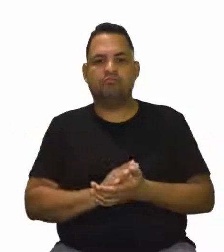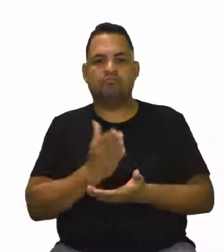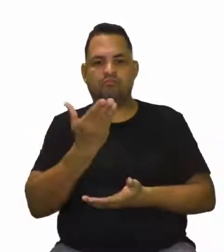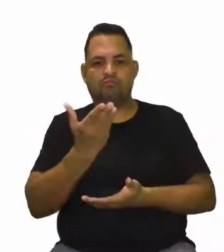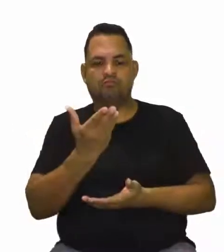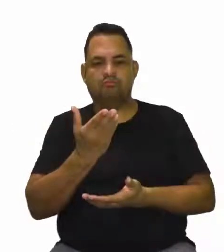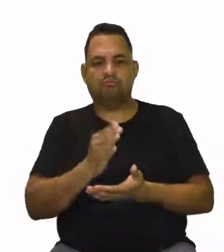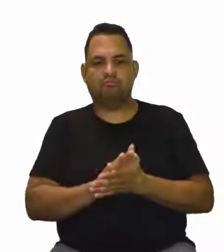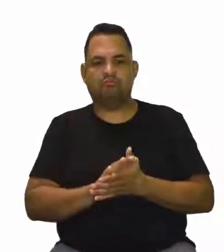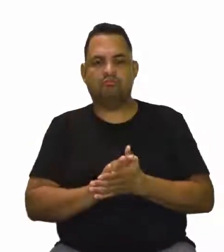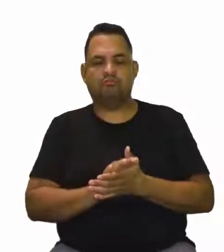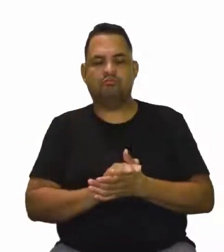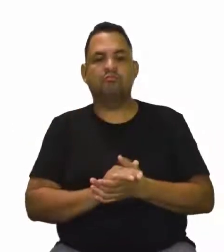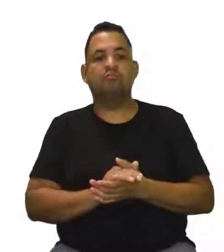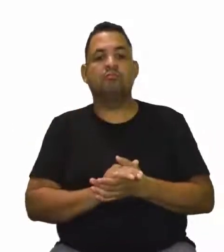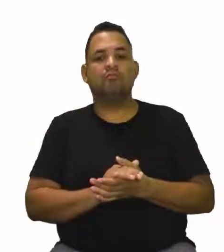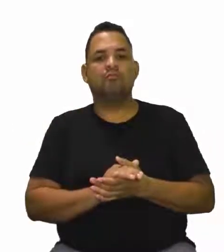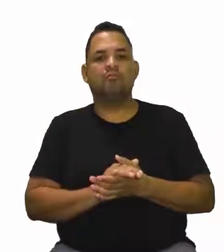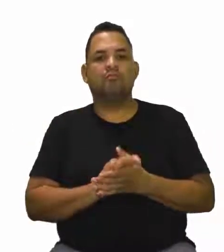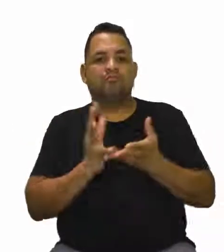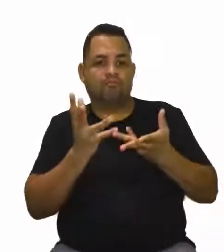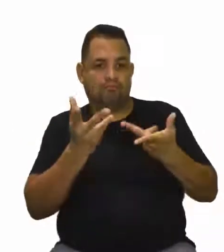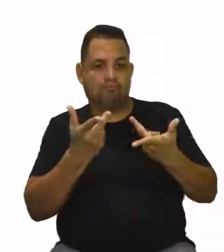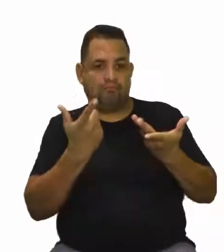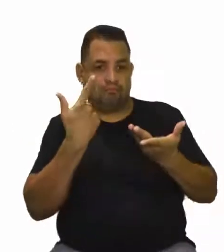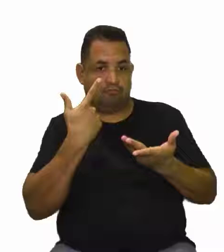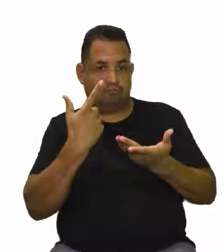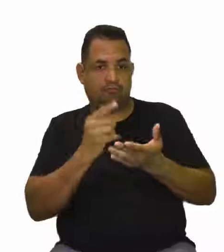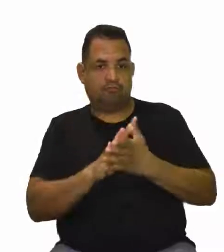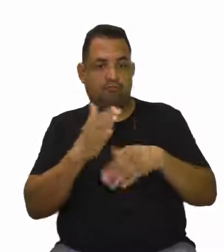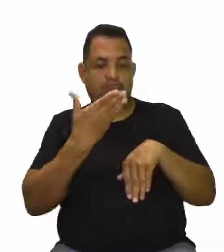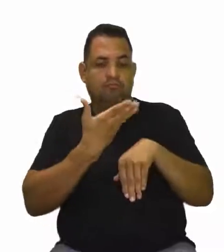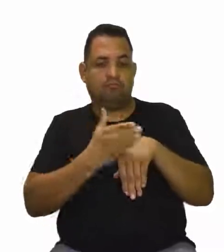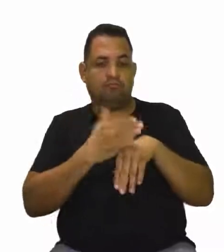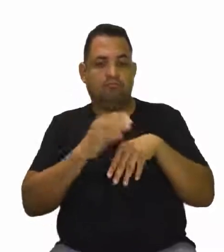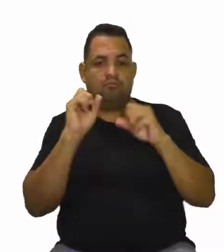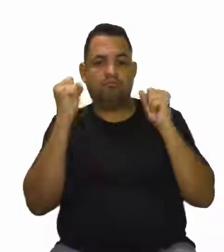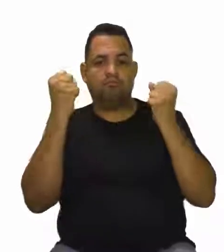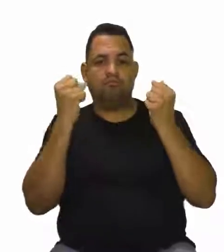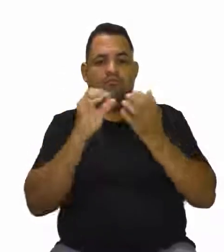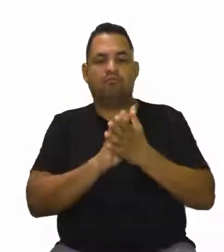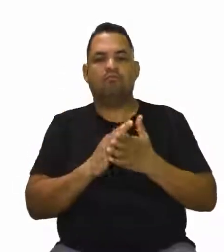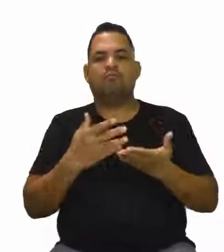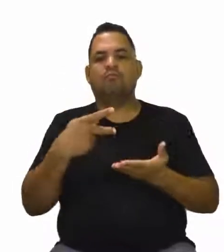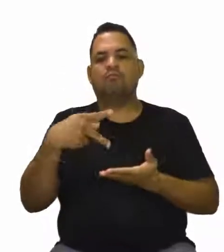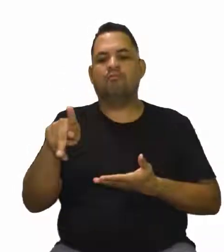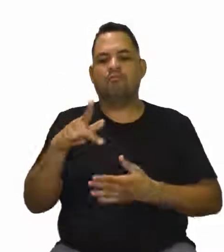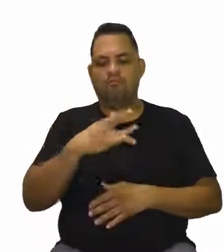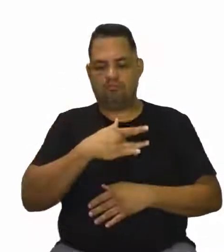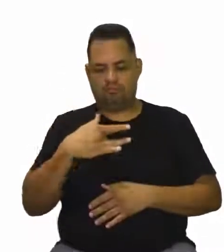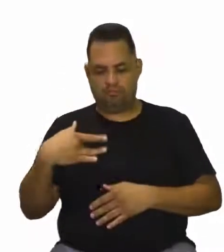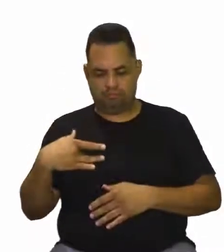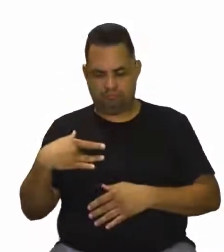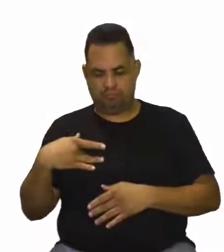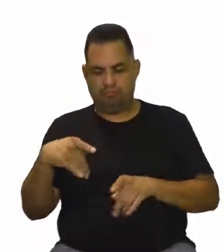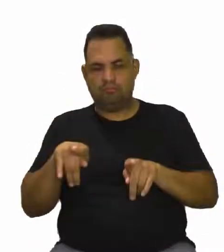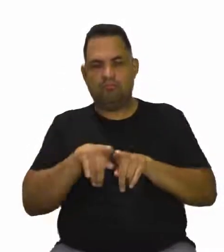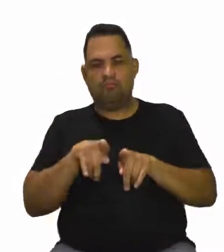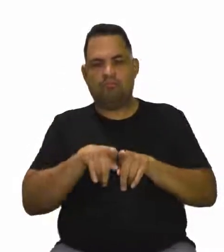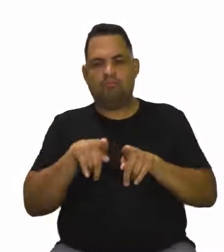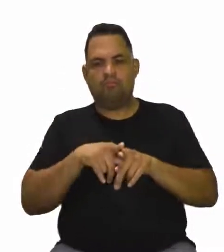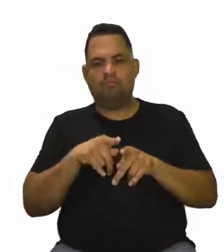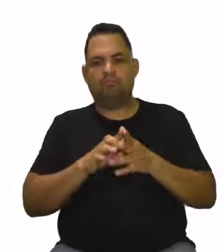sacada da competência, aliás, da habilidade, no treinamento físico, Então, para a saúde